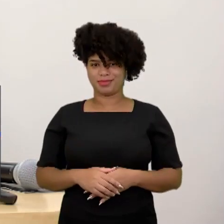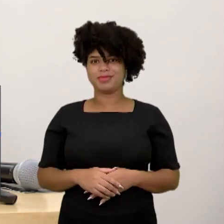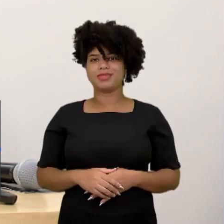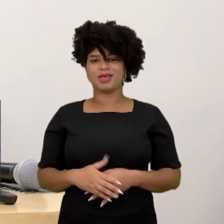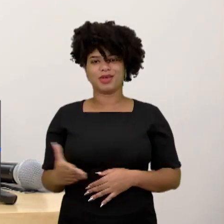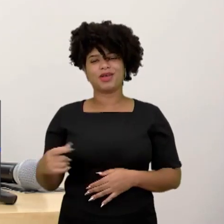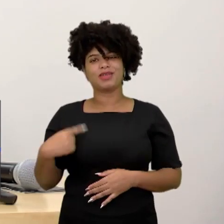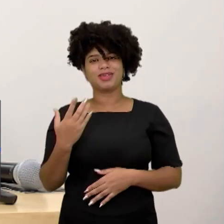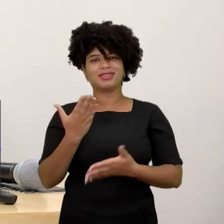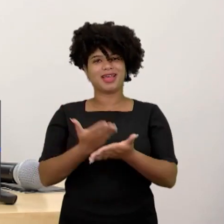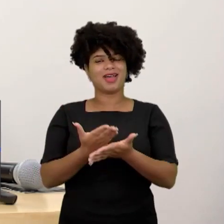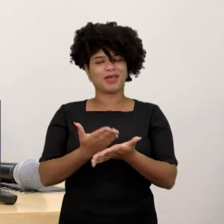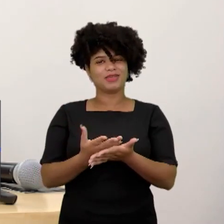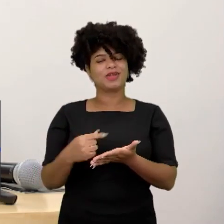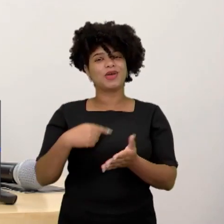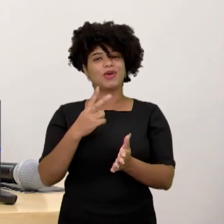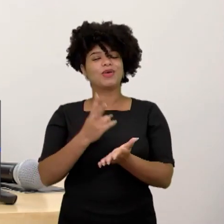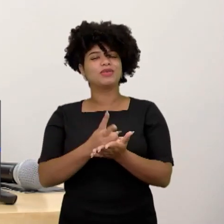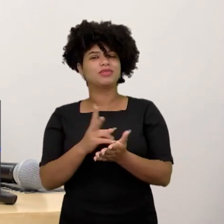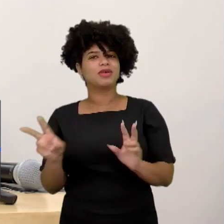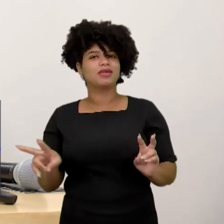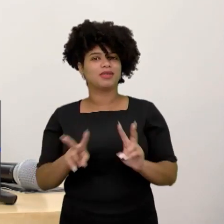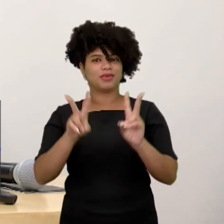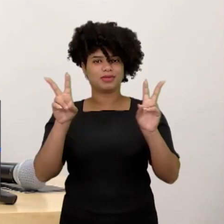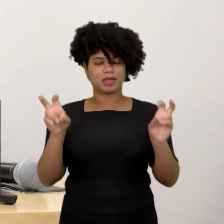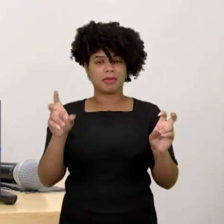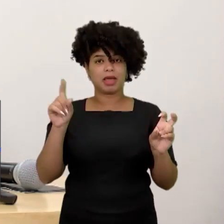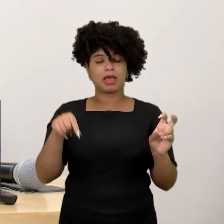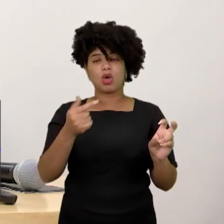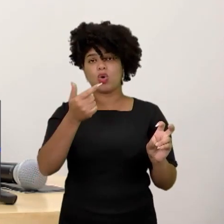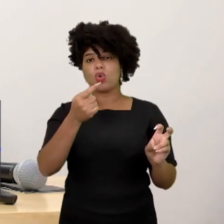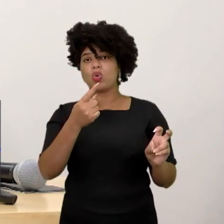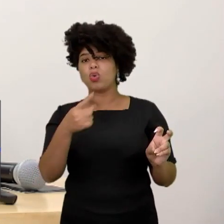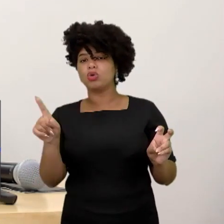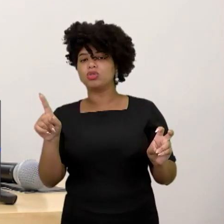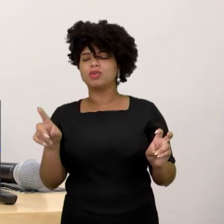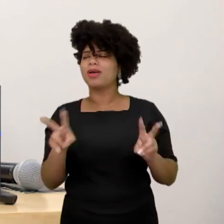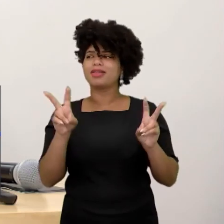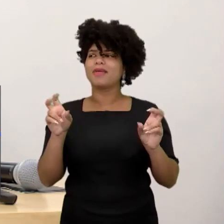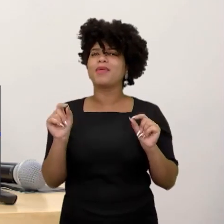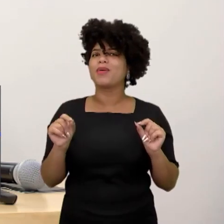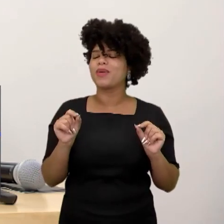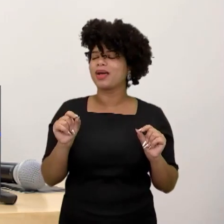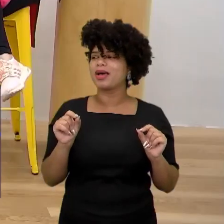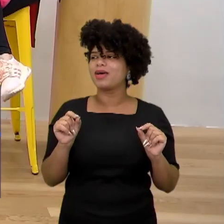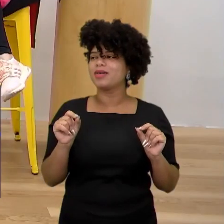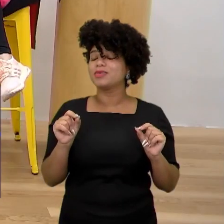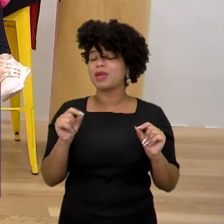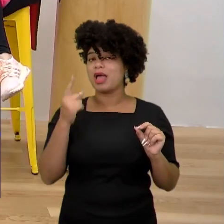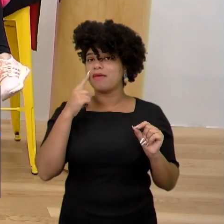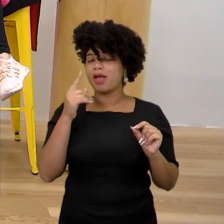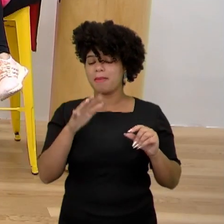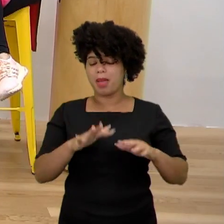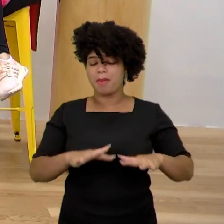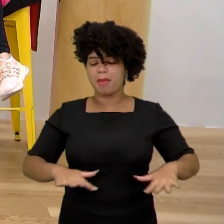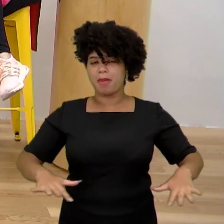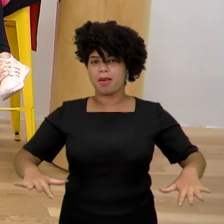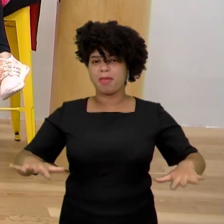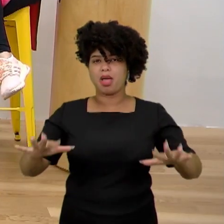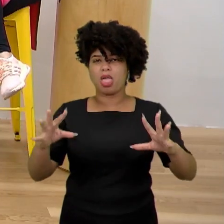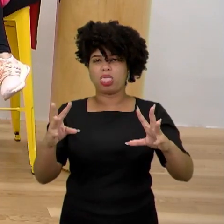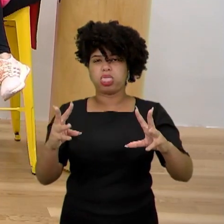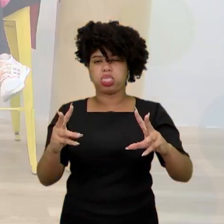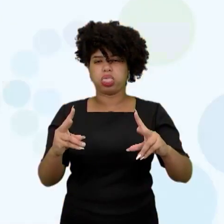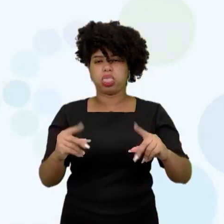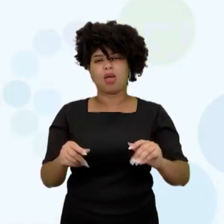uma aula, né? Dando uma continuação de um tema, né? Que é a última parte do. Qual que é o tema? A degradação do solo pela